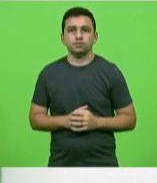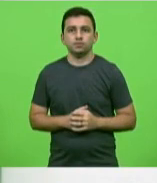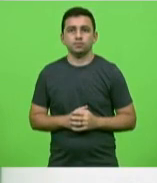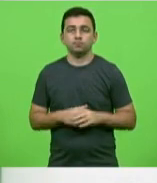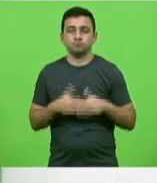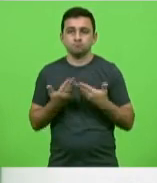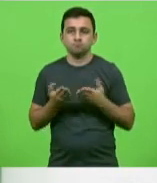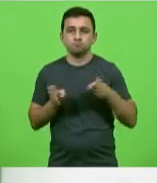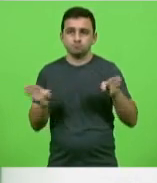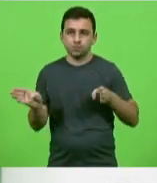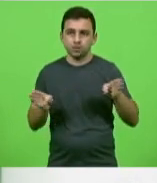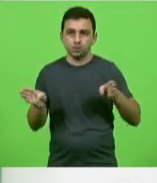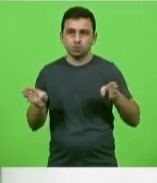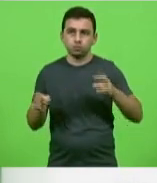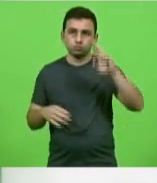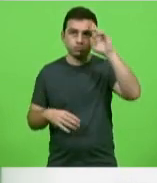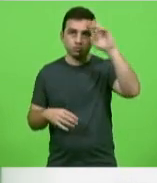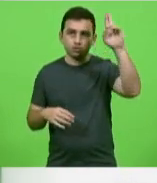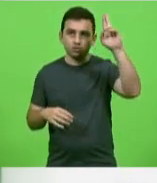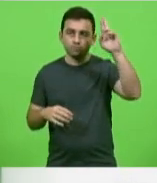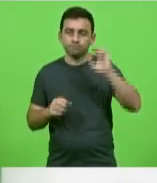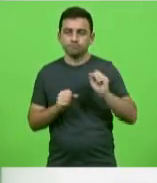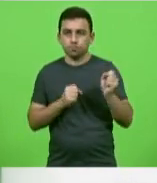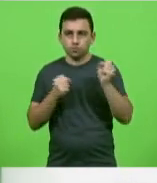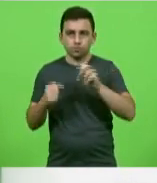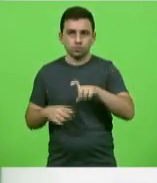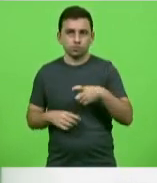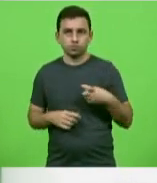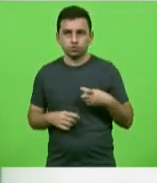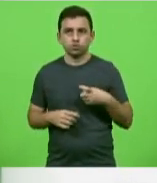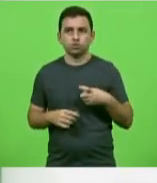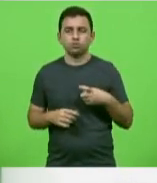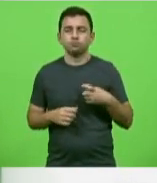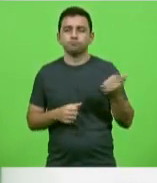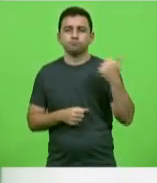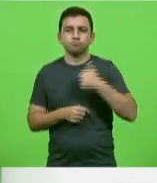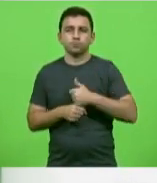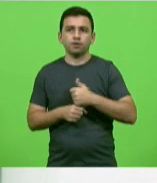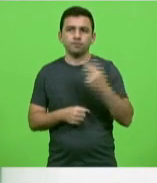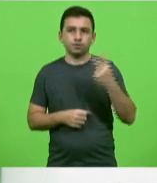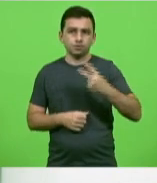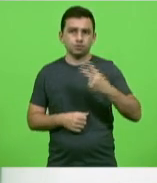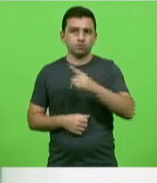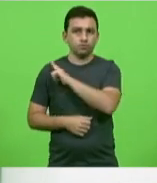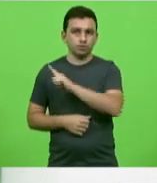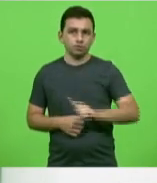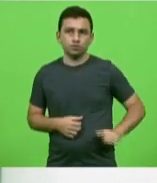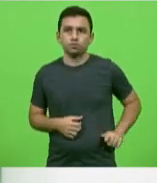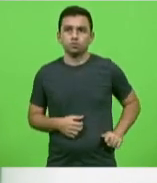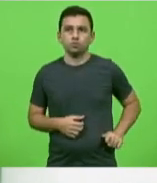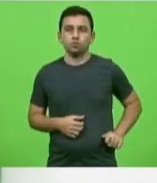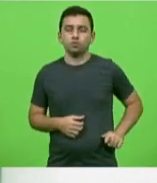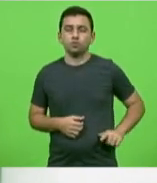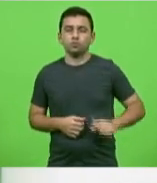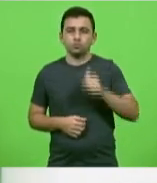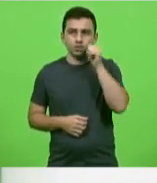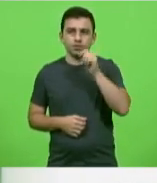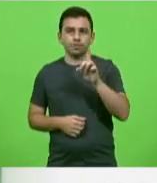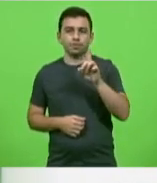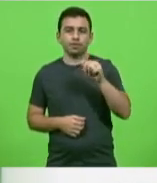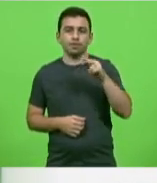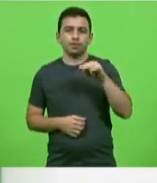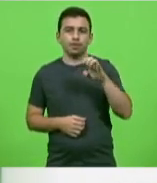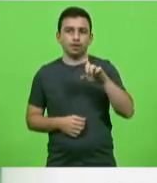Nesse período, a chefia do Poder Executivo será exercida interinamente pela vice-governadora do Estado de Santa Catarina, senhora